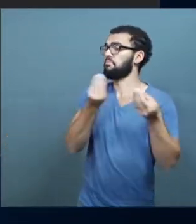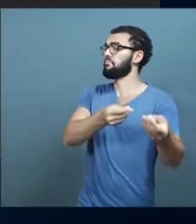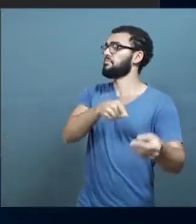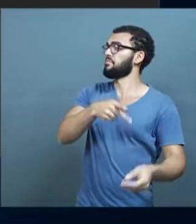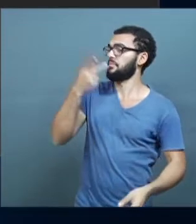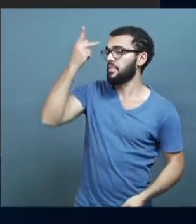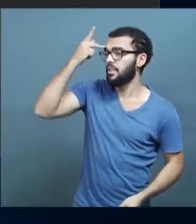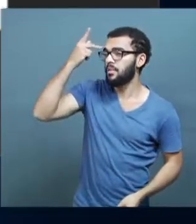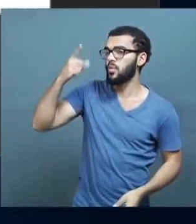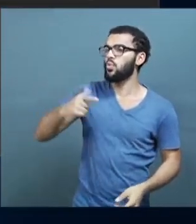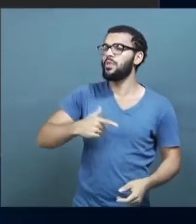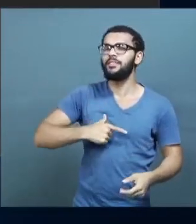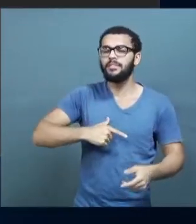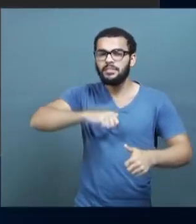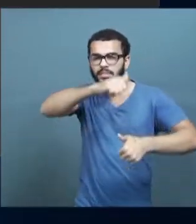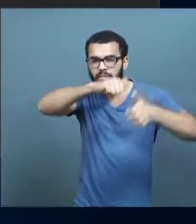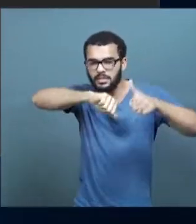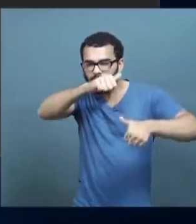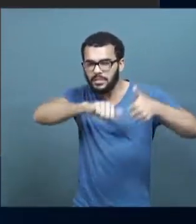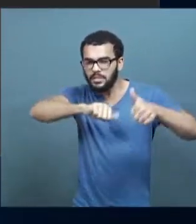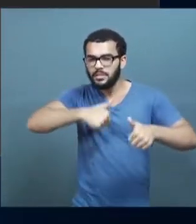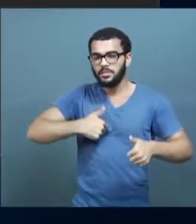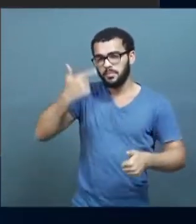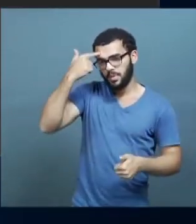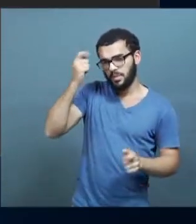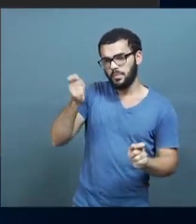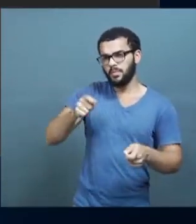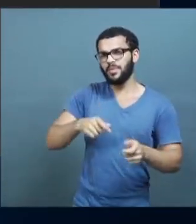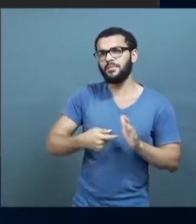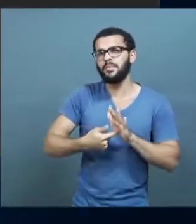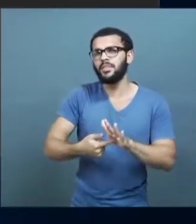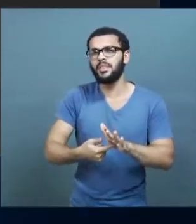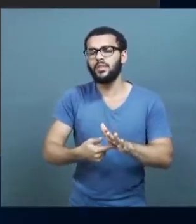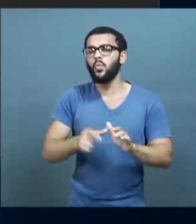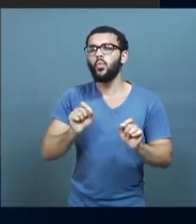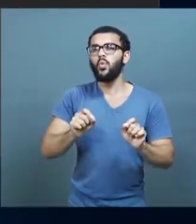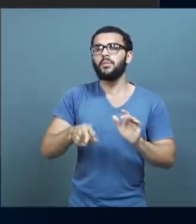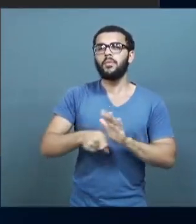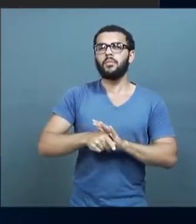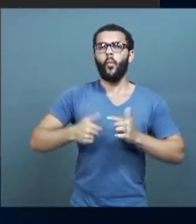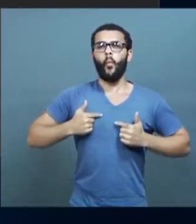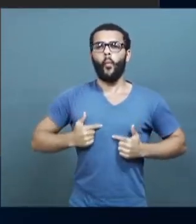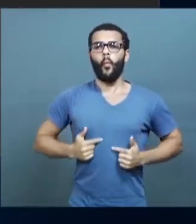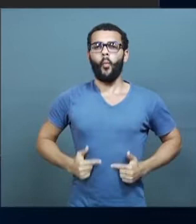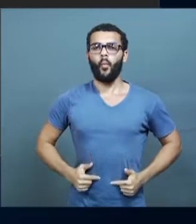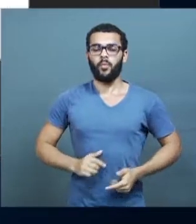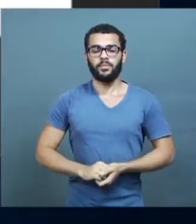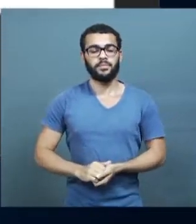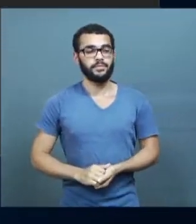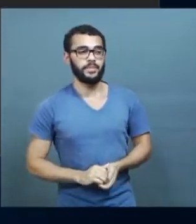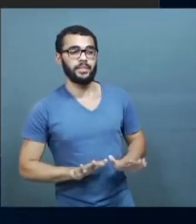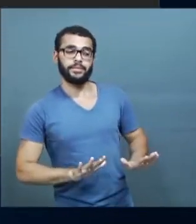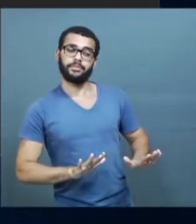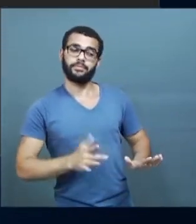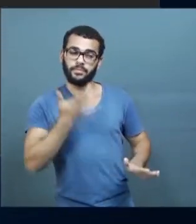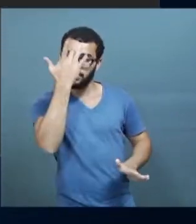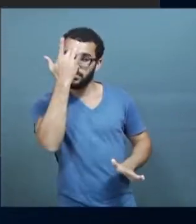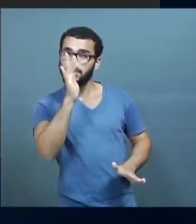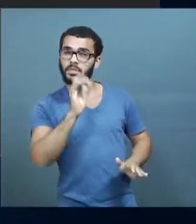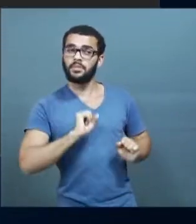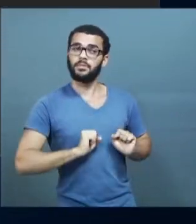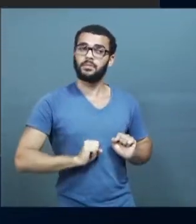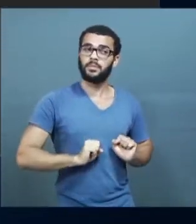prescrição. Suponho que de propósito, talvez para passar recado de imparcialidade. E Moro finaliza: ah, não sei.